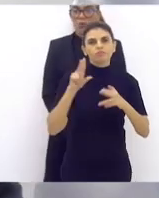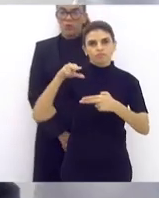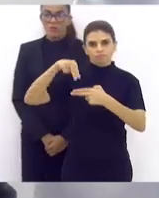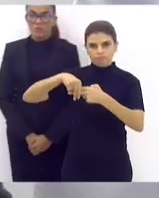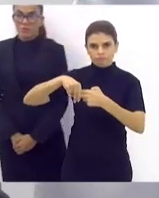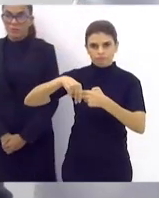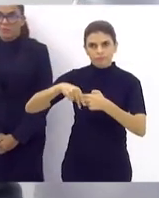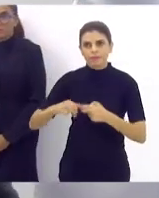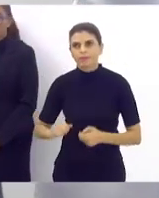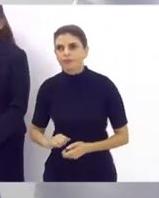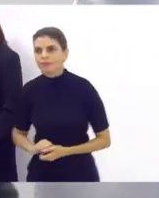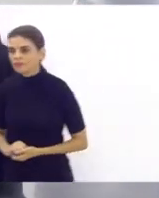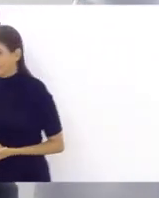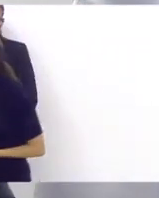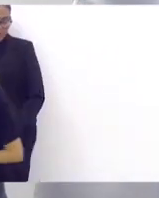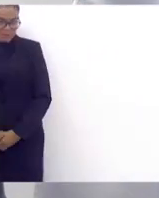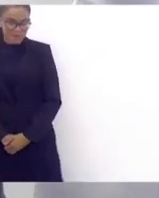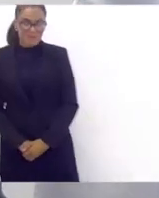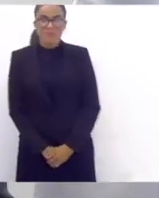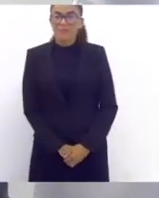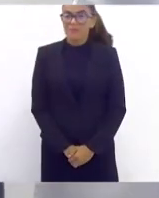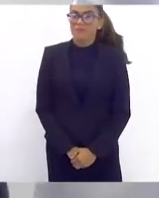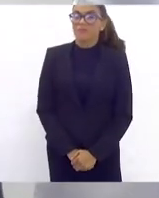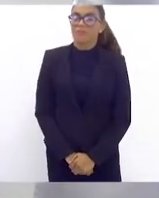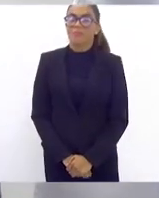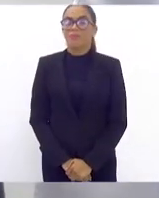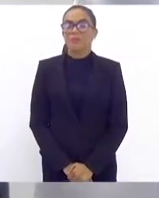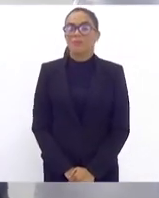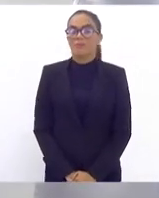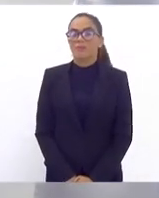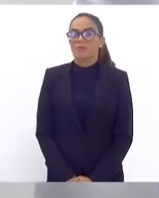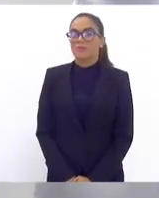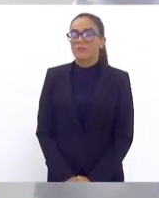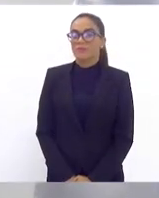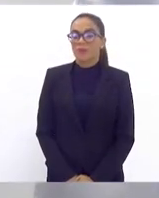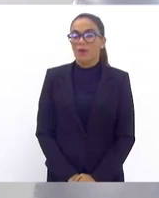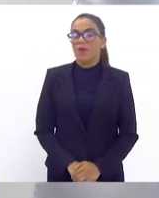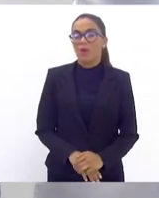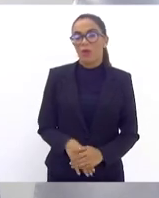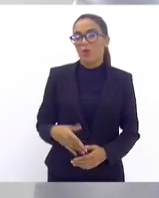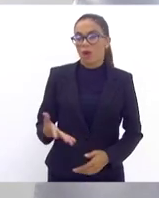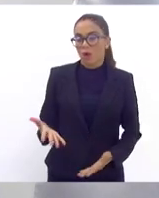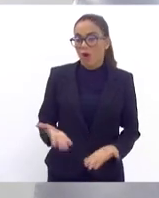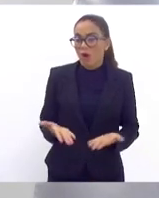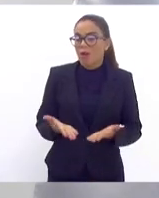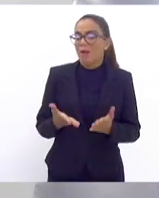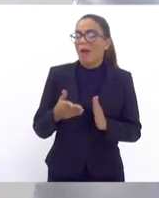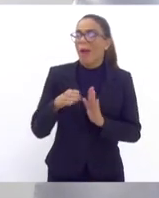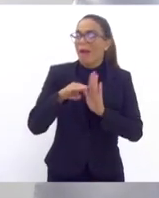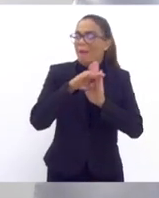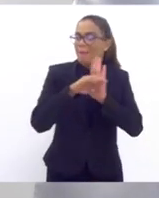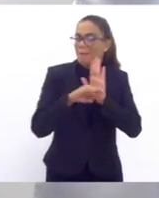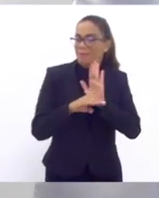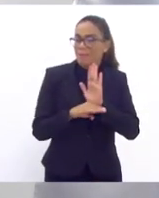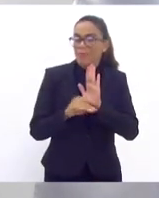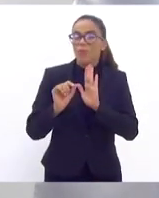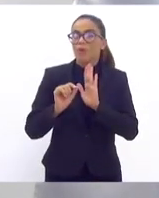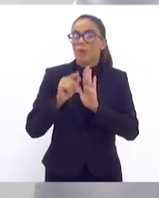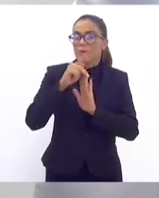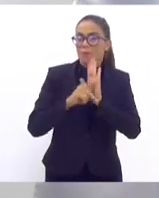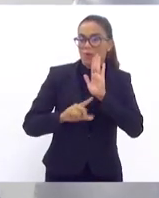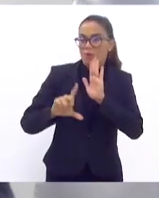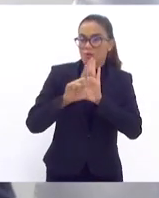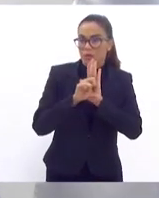anexados aos apontamentos dos relatórios. Eu passo, então, aos projetos da pauta, que são os projetos